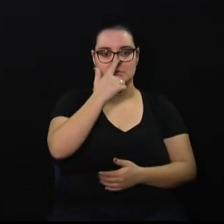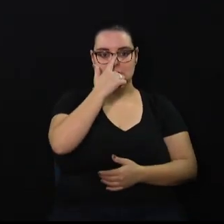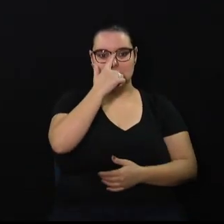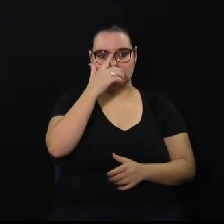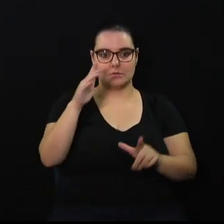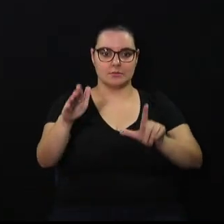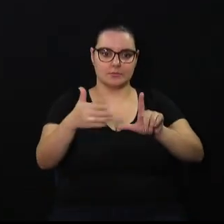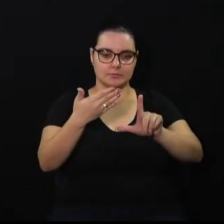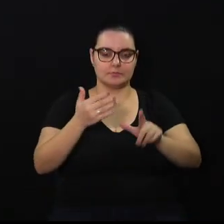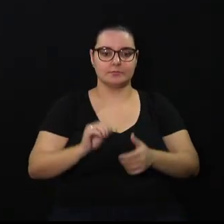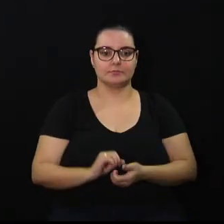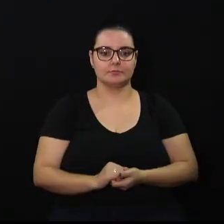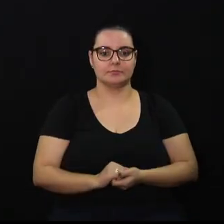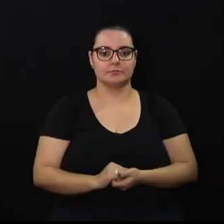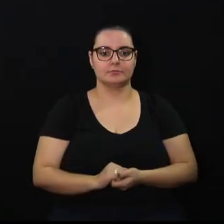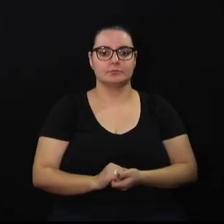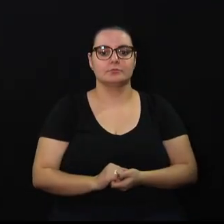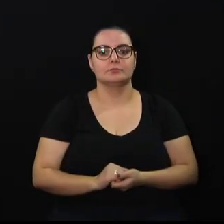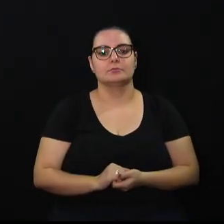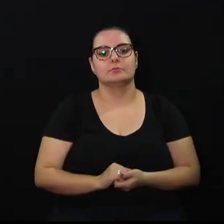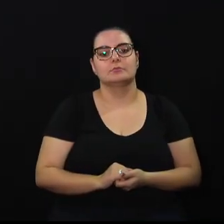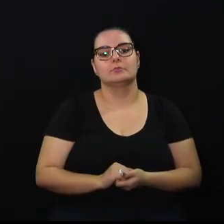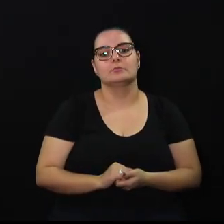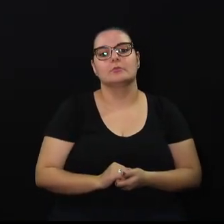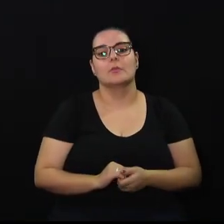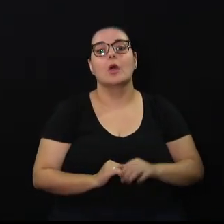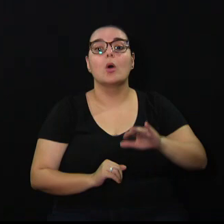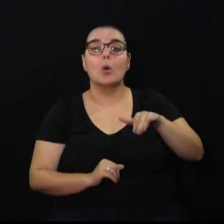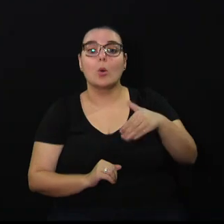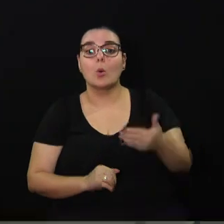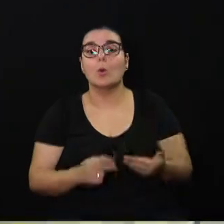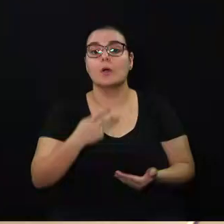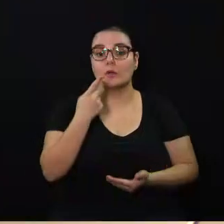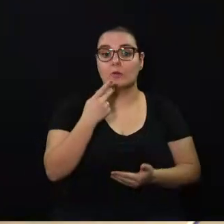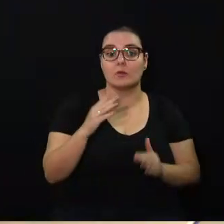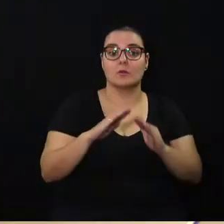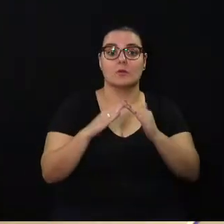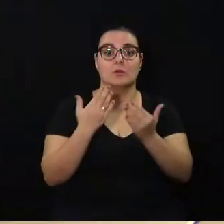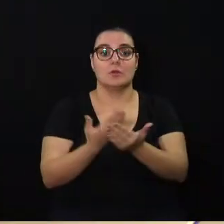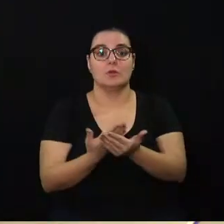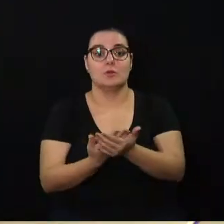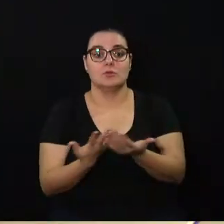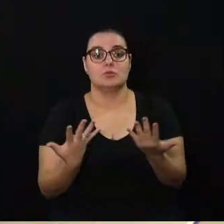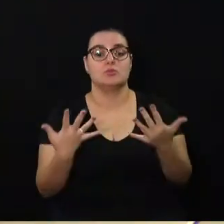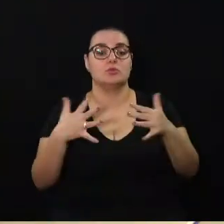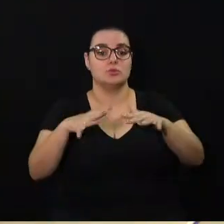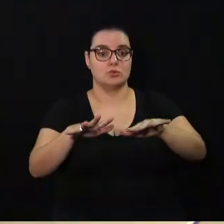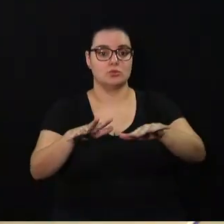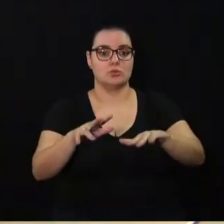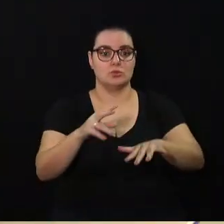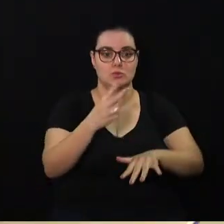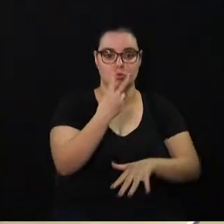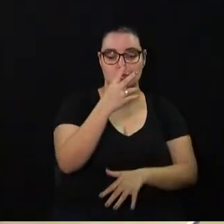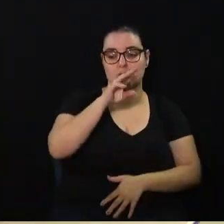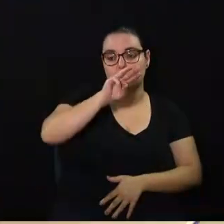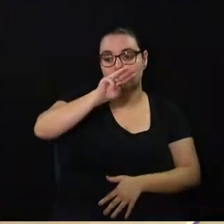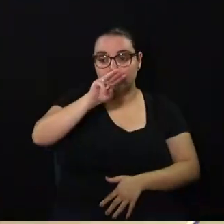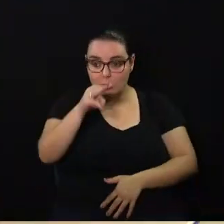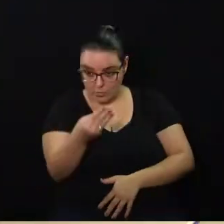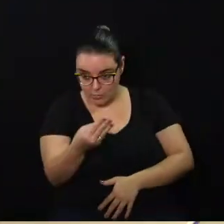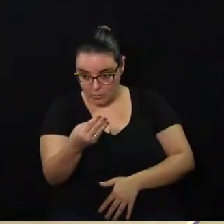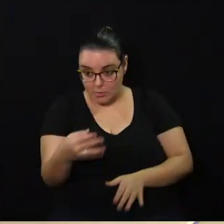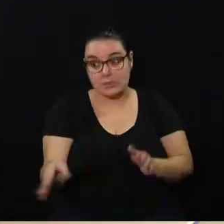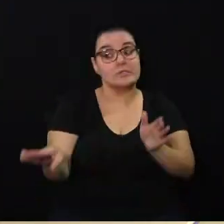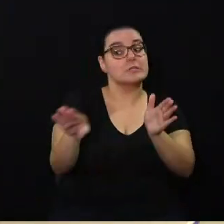é e aí quando a gente fala de escola inclusiva desses dois milhões que estão